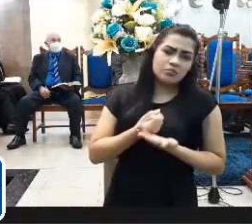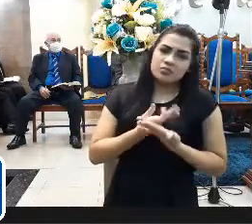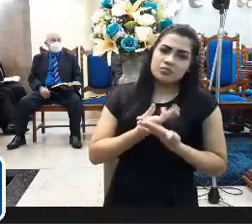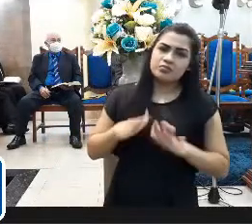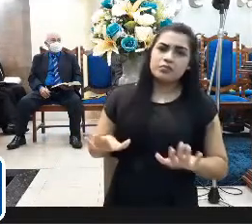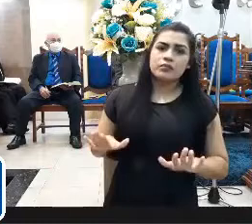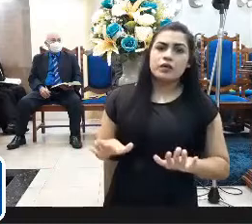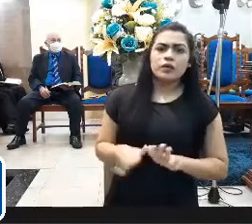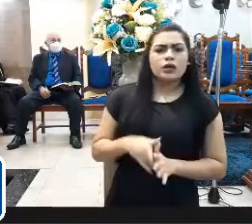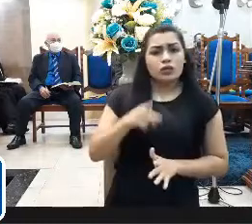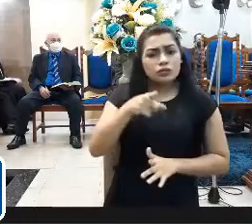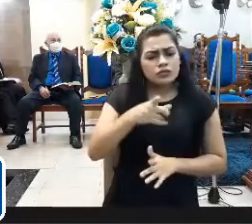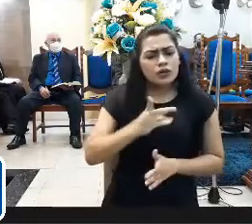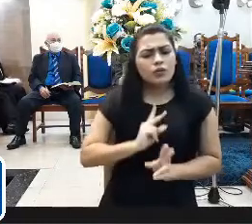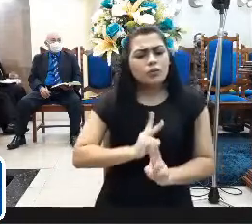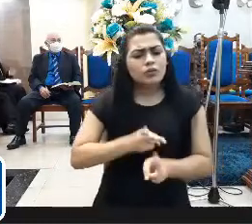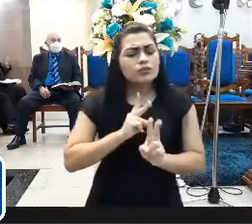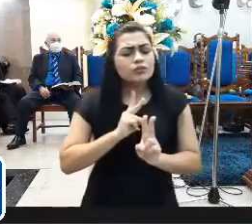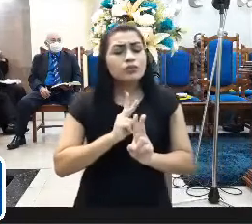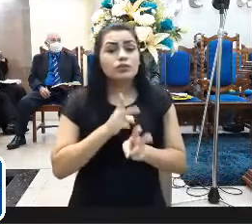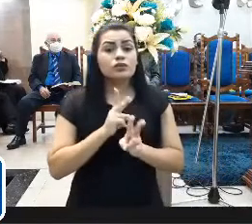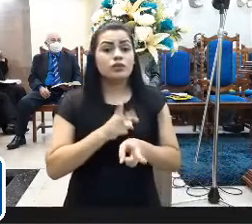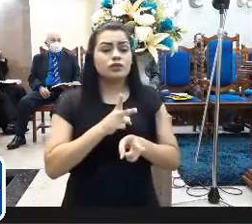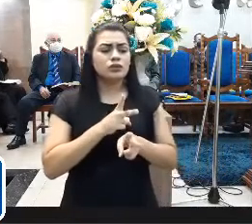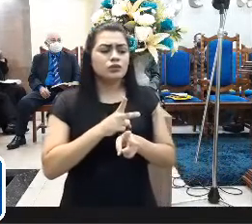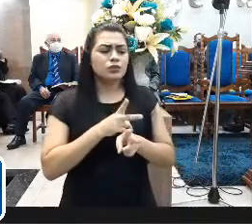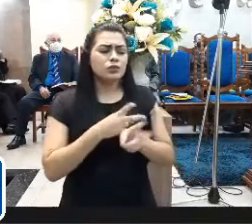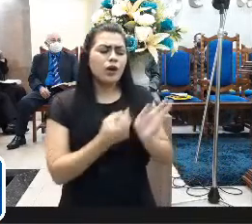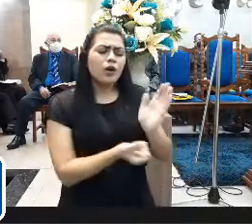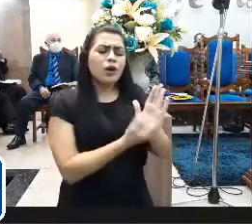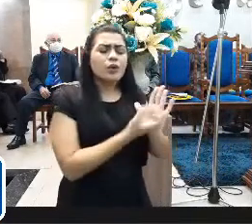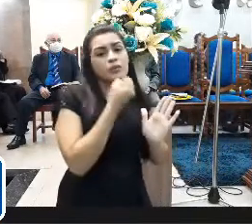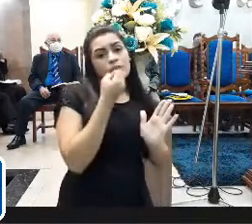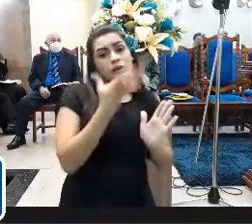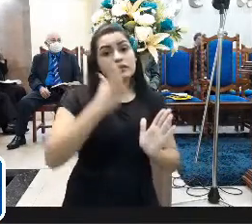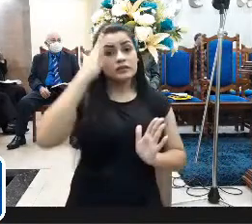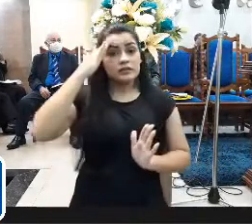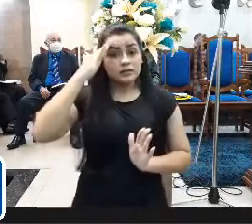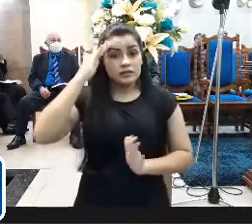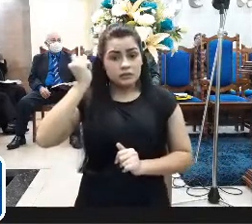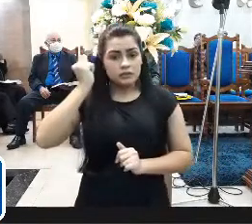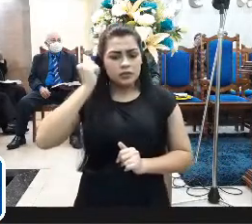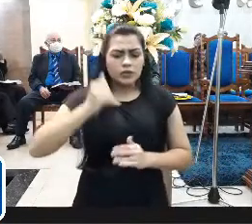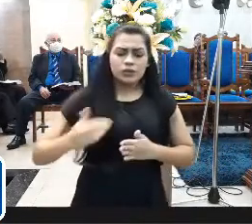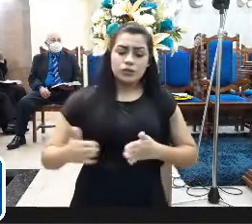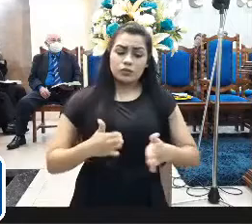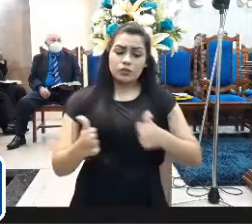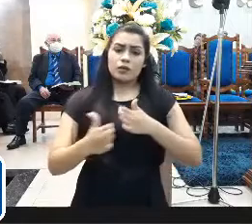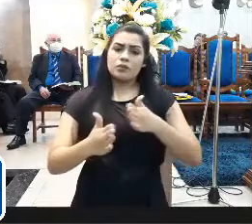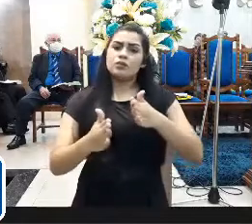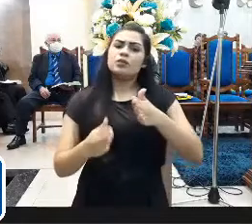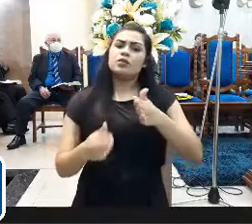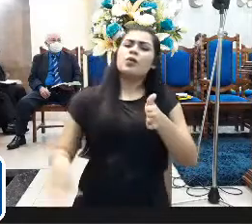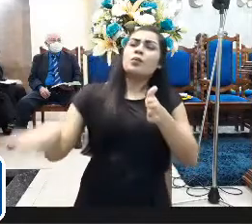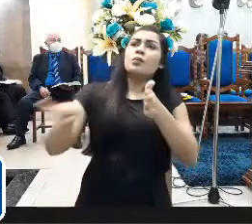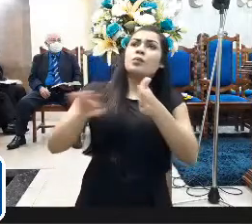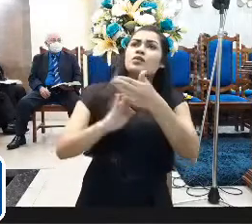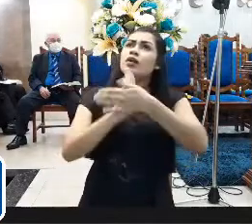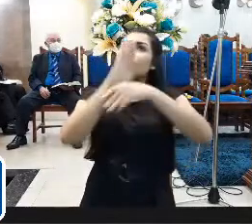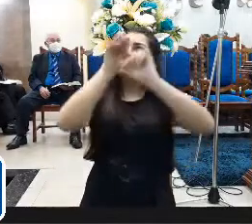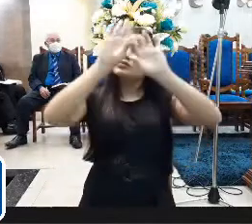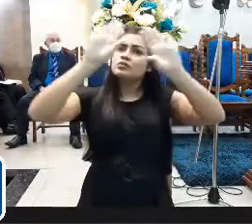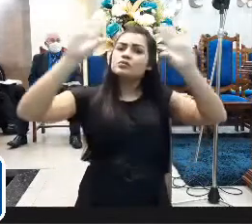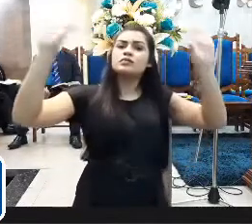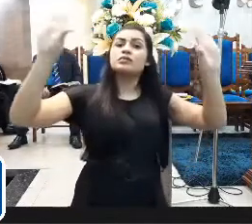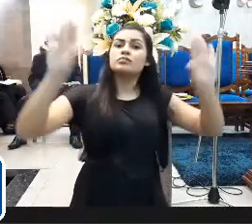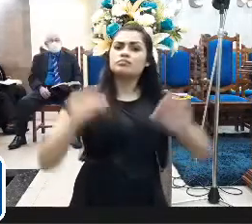fazendo bem, sabendo que é a jornada do cristão, é o caminho para o céu, é assim mesmo, é árduo,